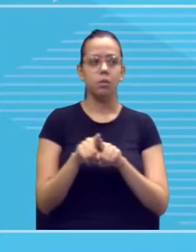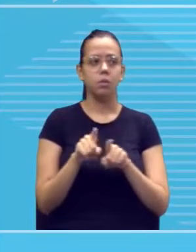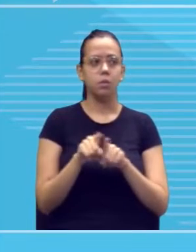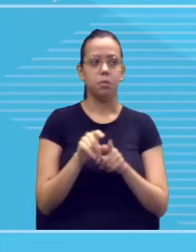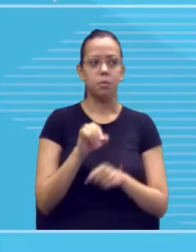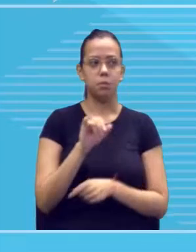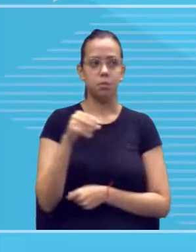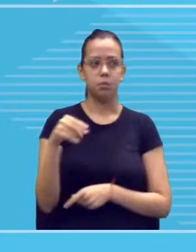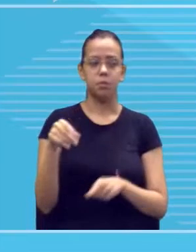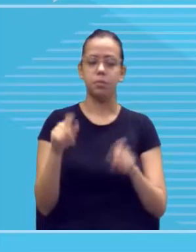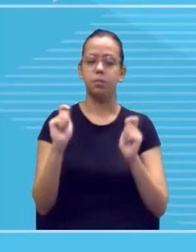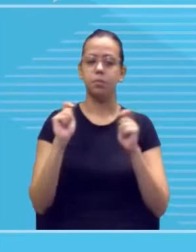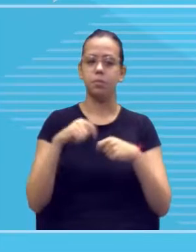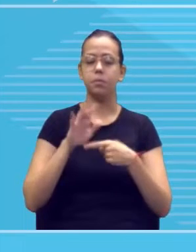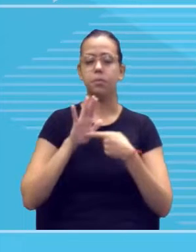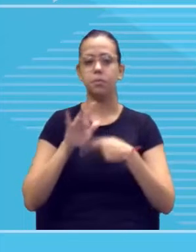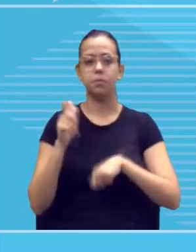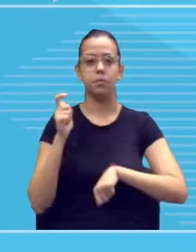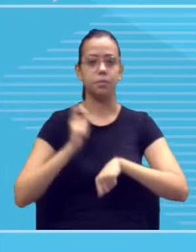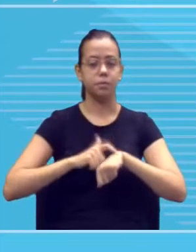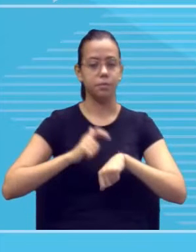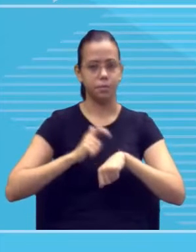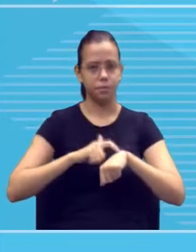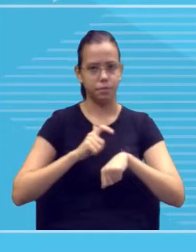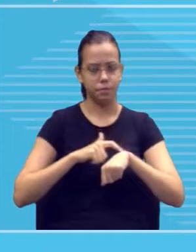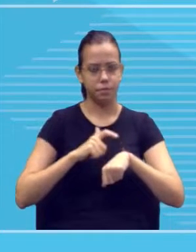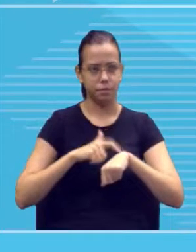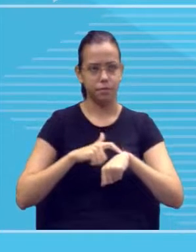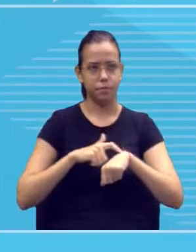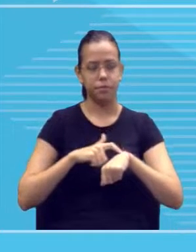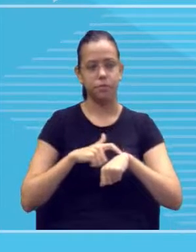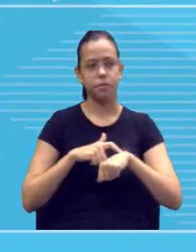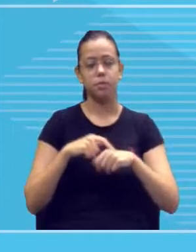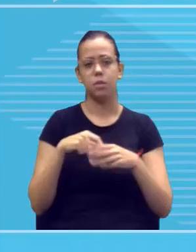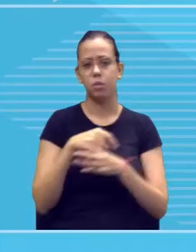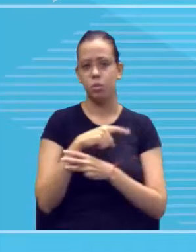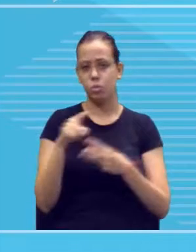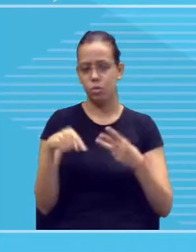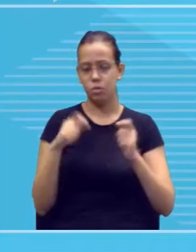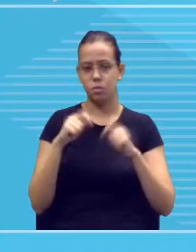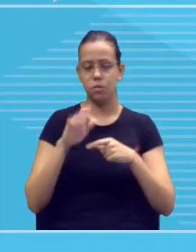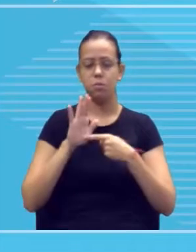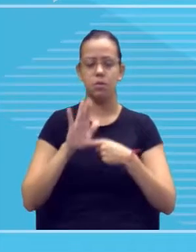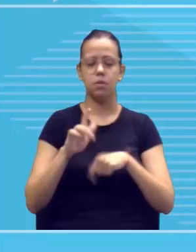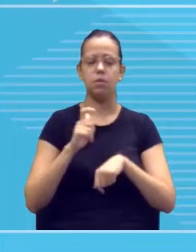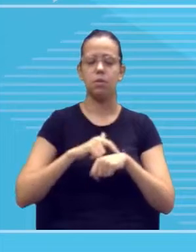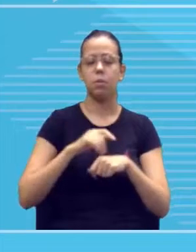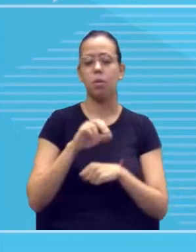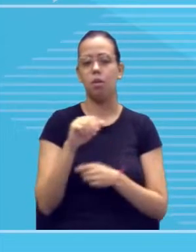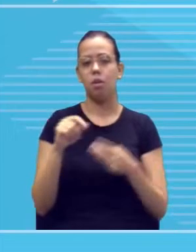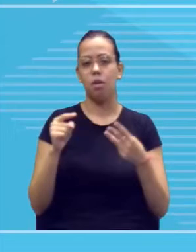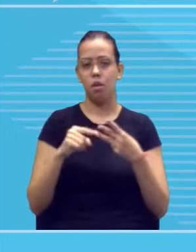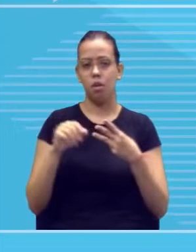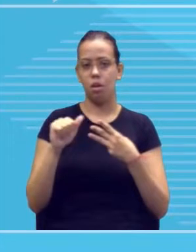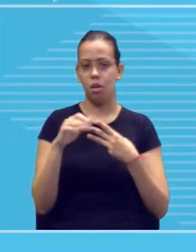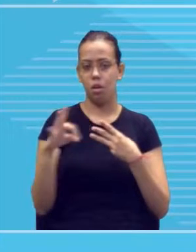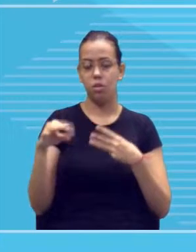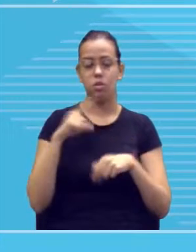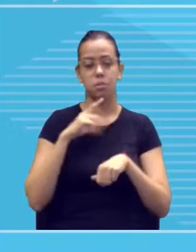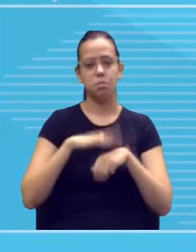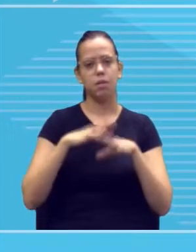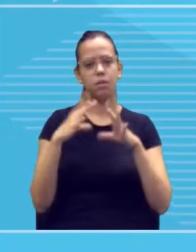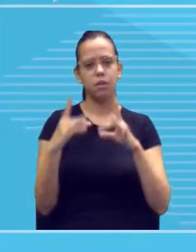eles também podem expressar tempo tá OK one começando sempre pelo Whats ele vai mais específico